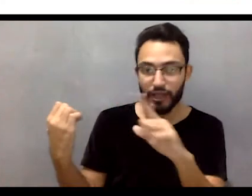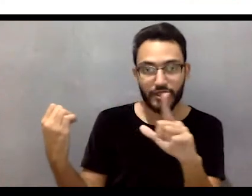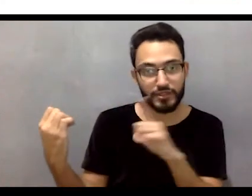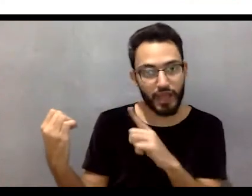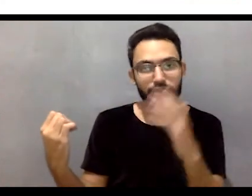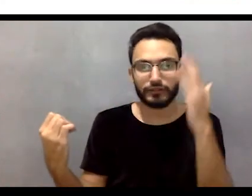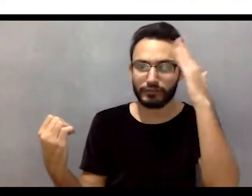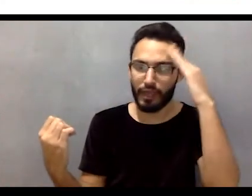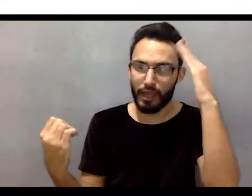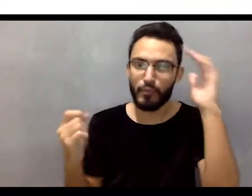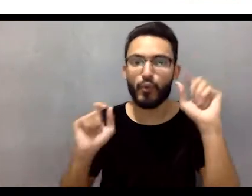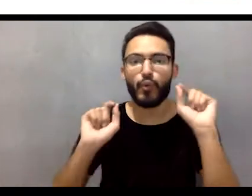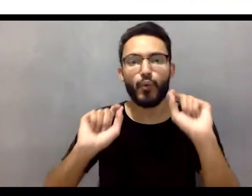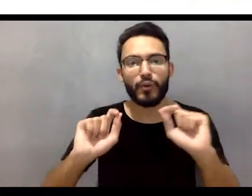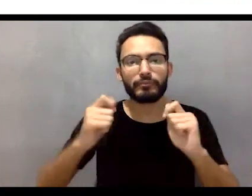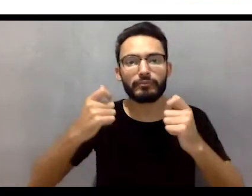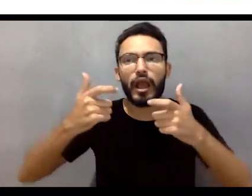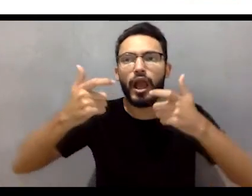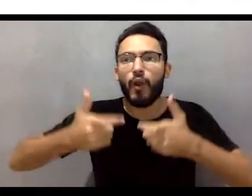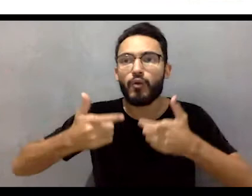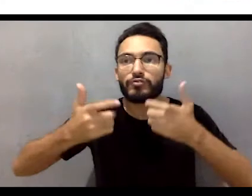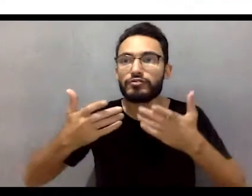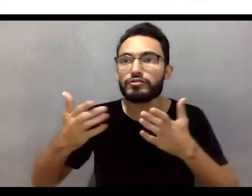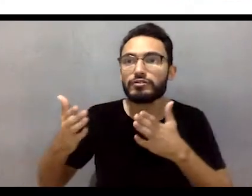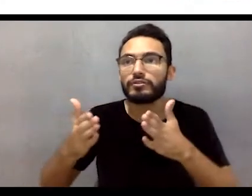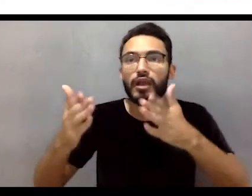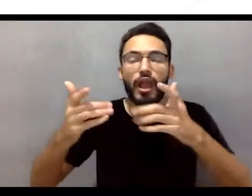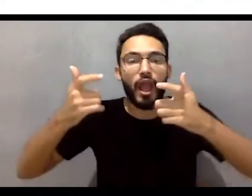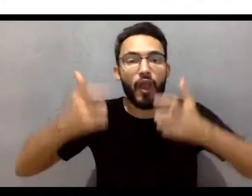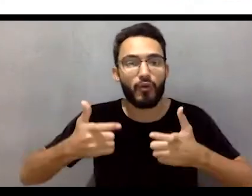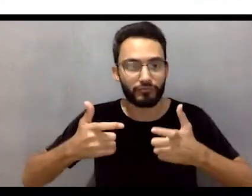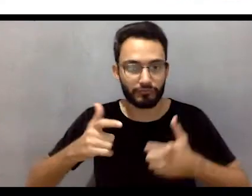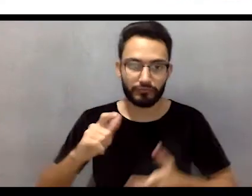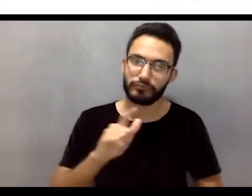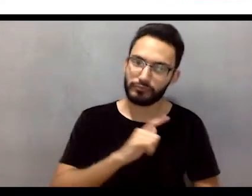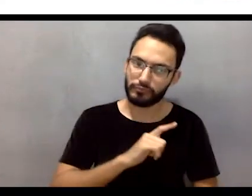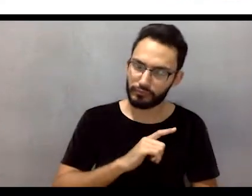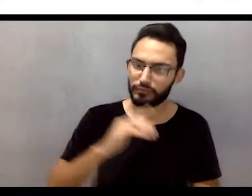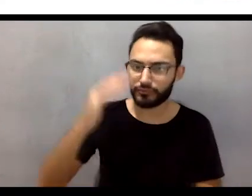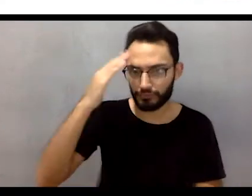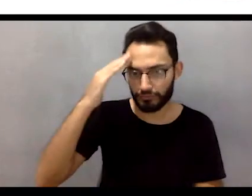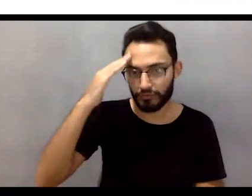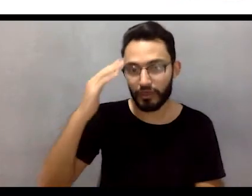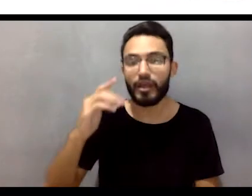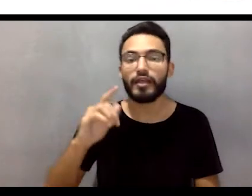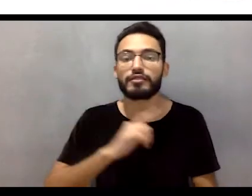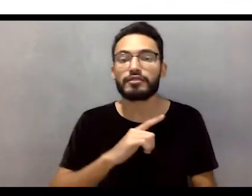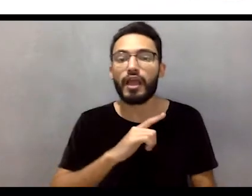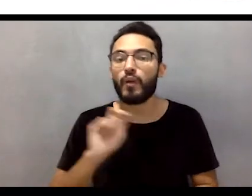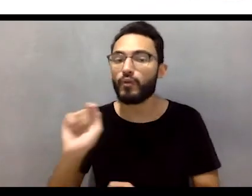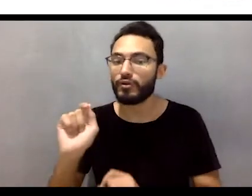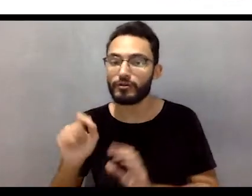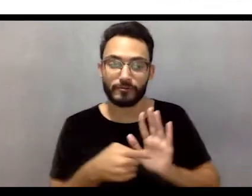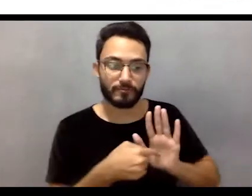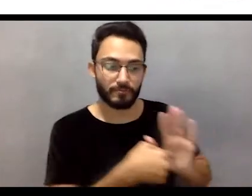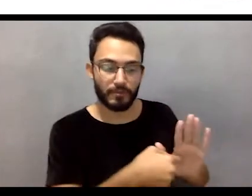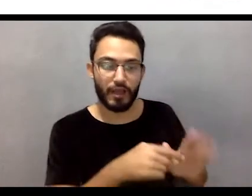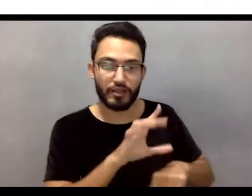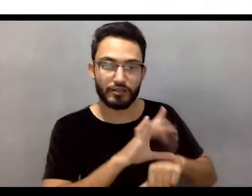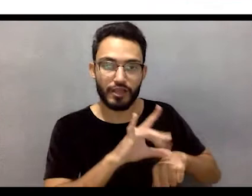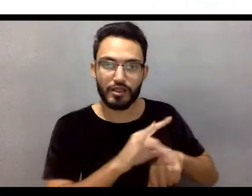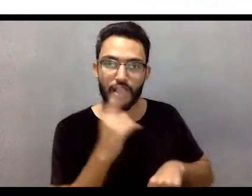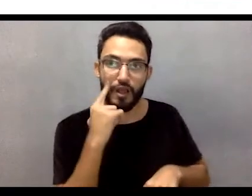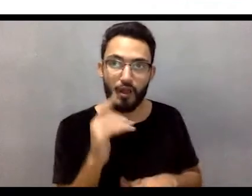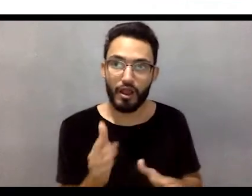sabe exatamente para onde ela está indo. Nós temos os direcionadores